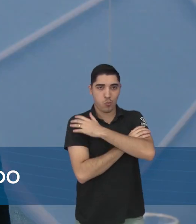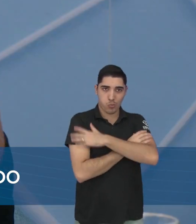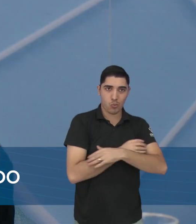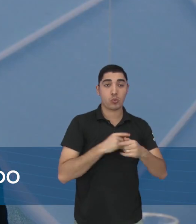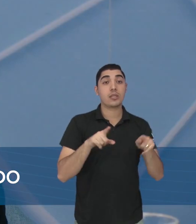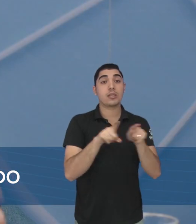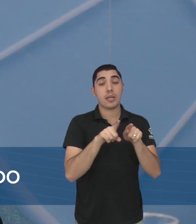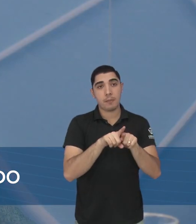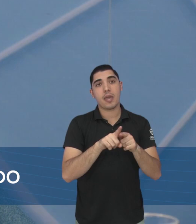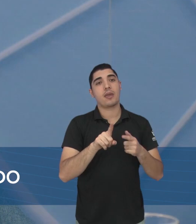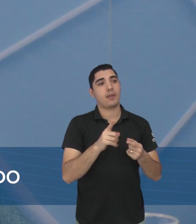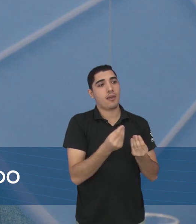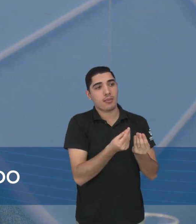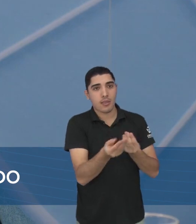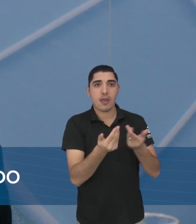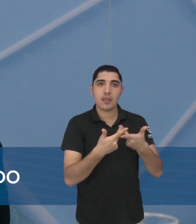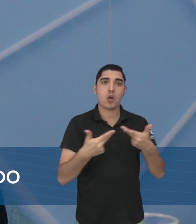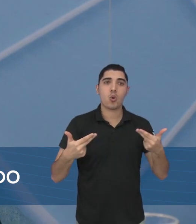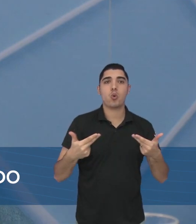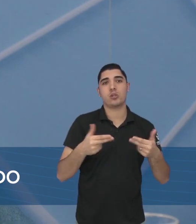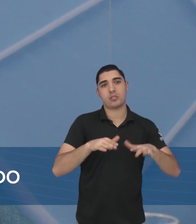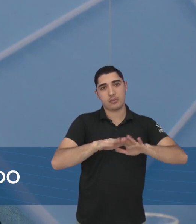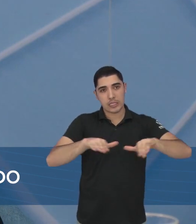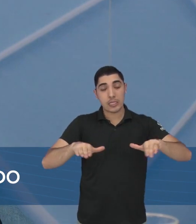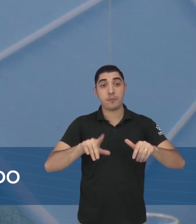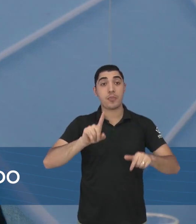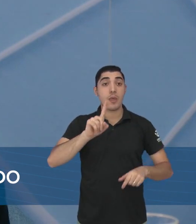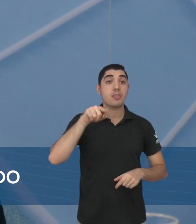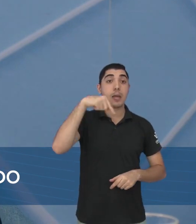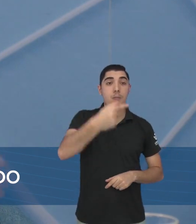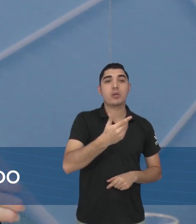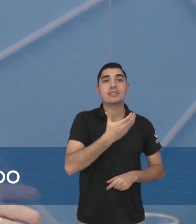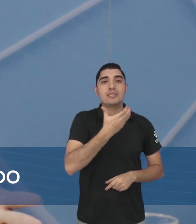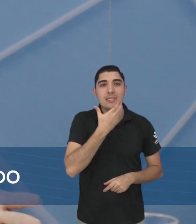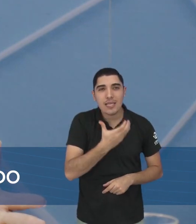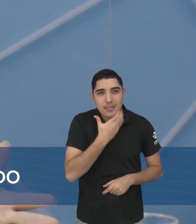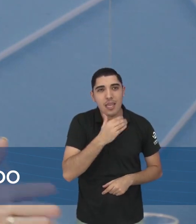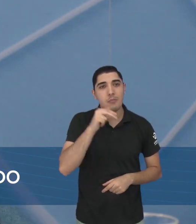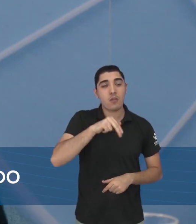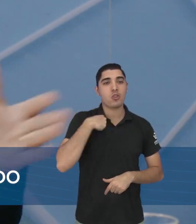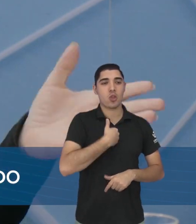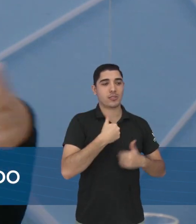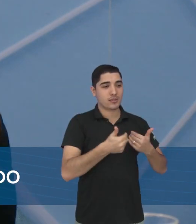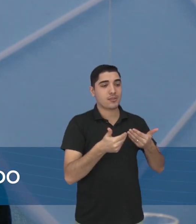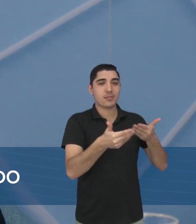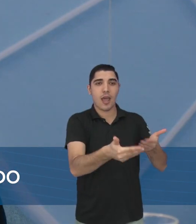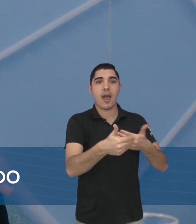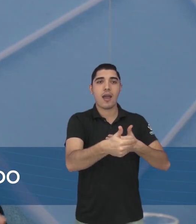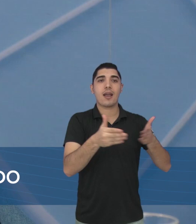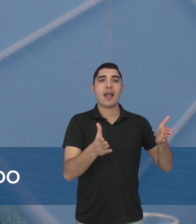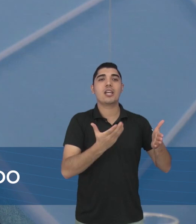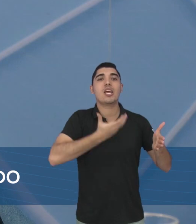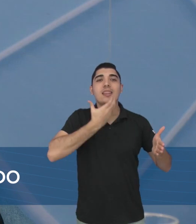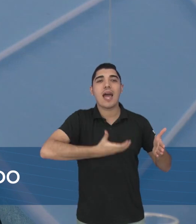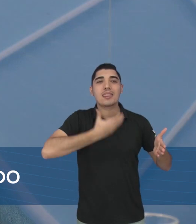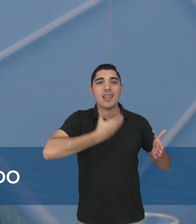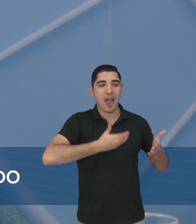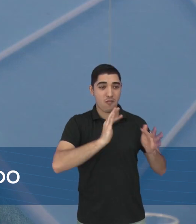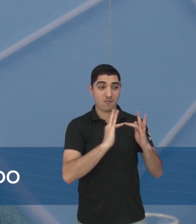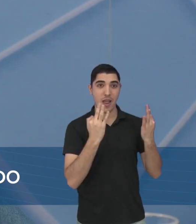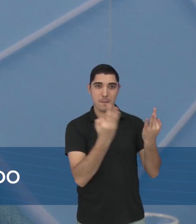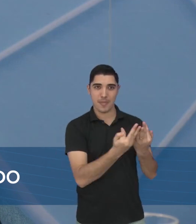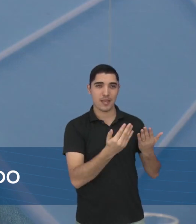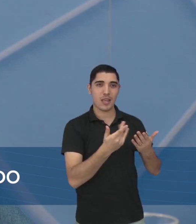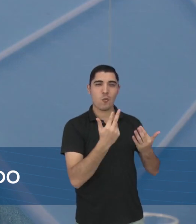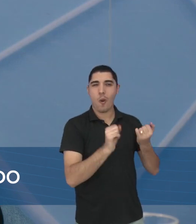algo diferente para as crianças nesse período. No final do ano, a gente dá uma cesta de Natal para as famílias que a gente tem cadastradas e dá esse